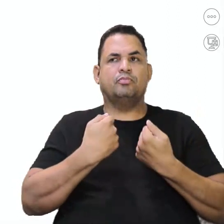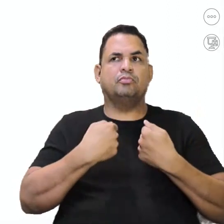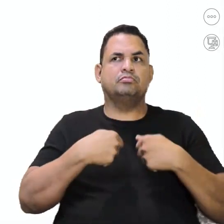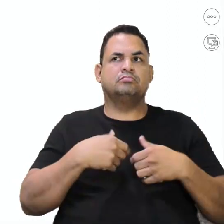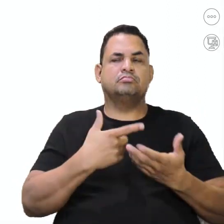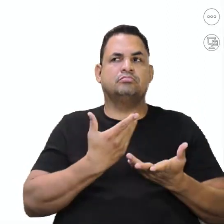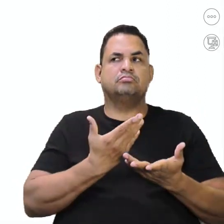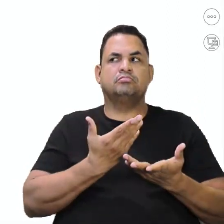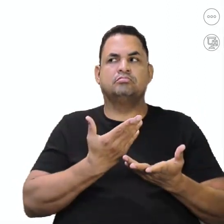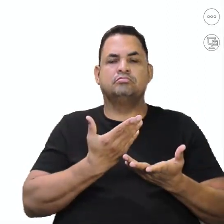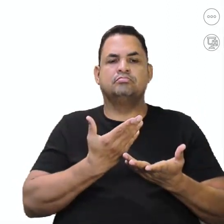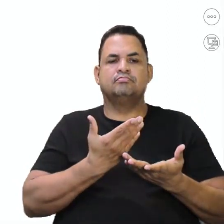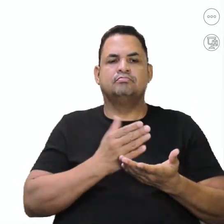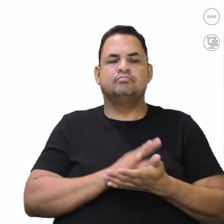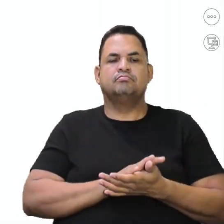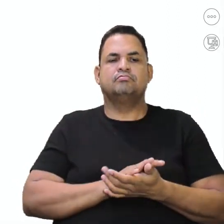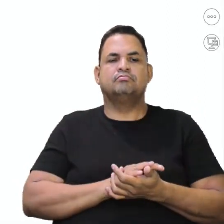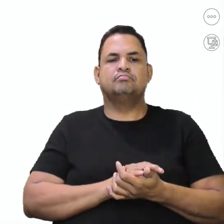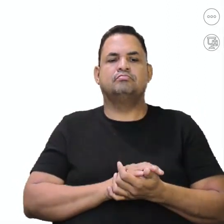ser um texto sobre uma entrevista de